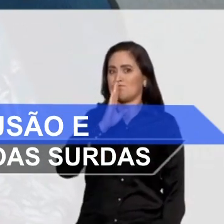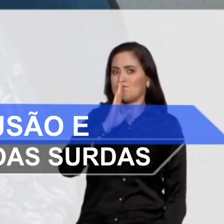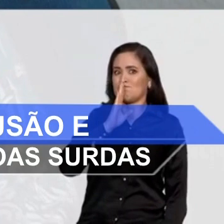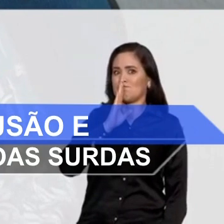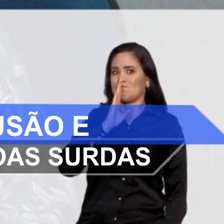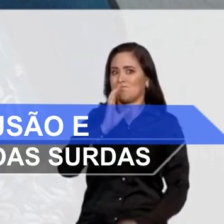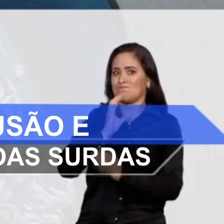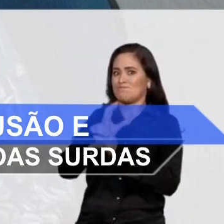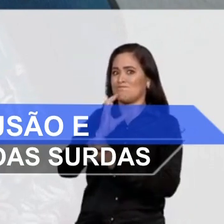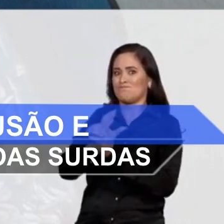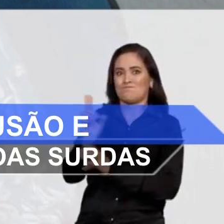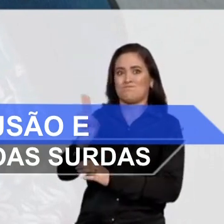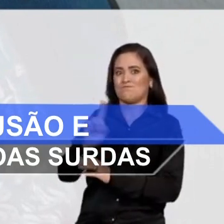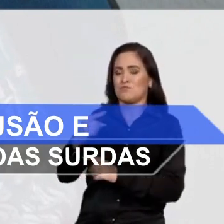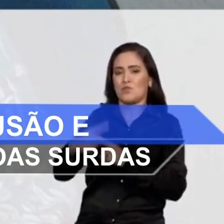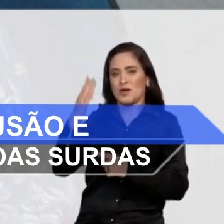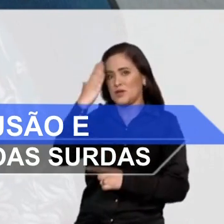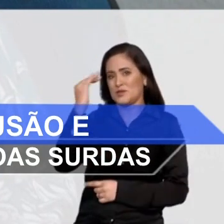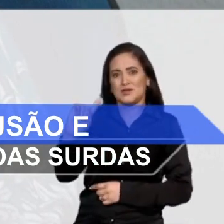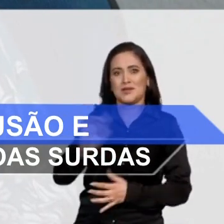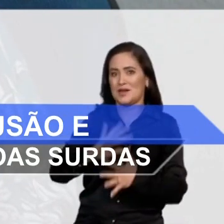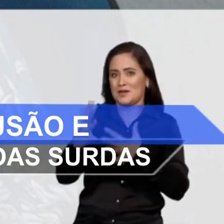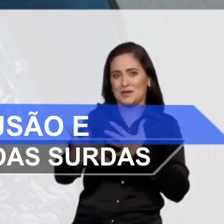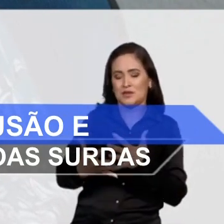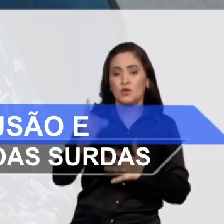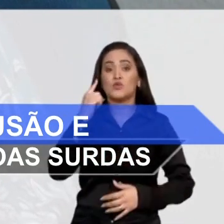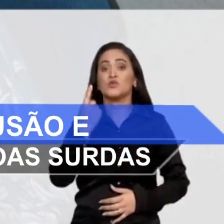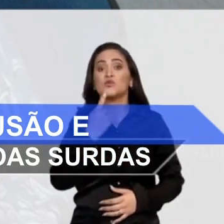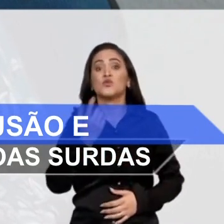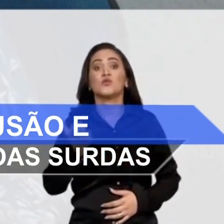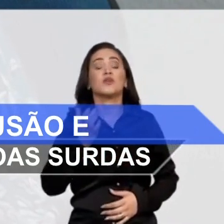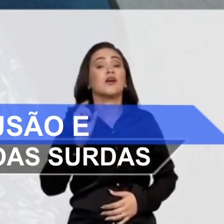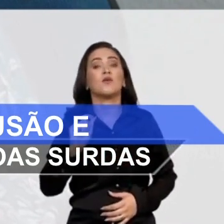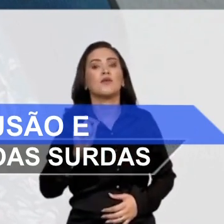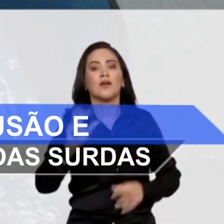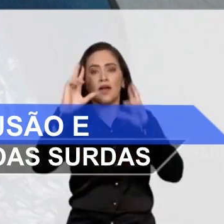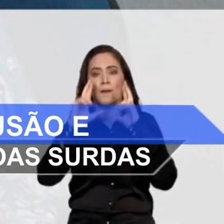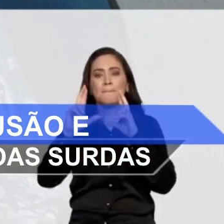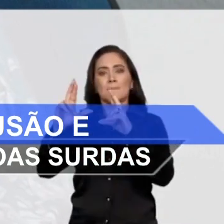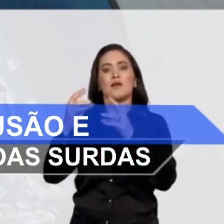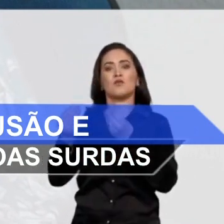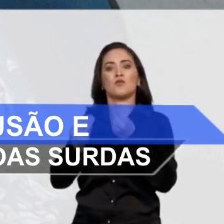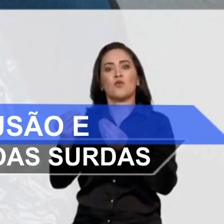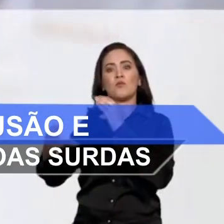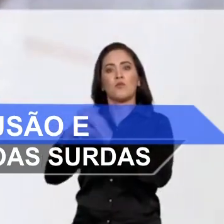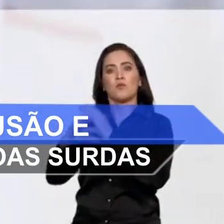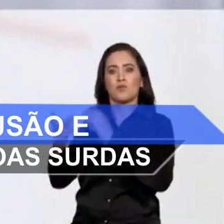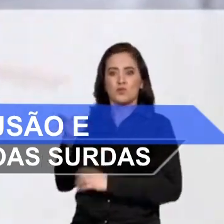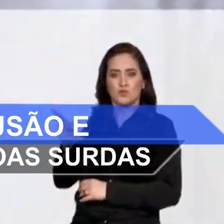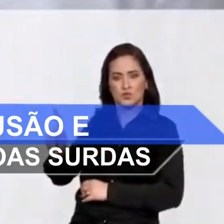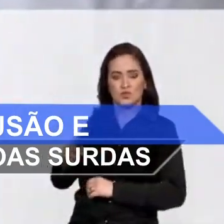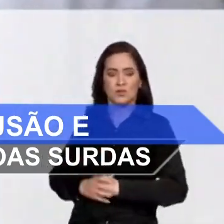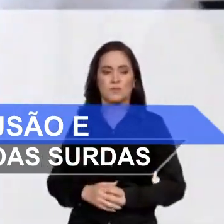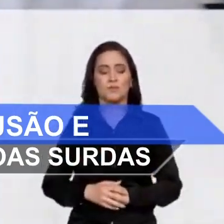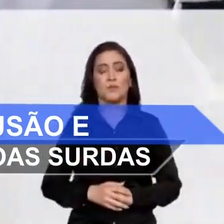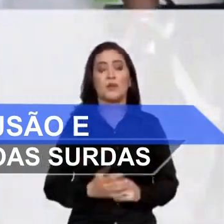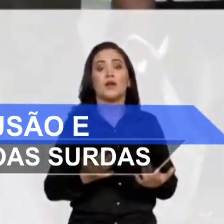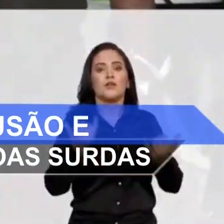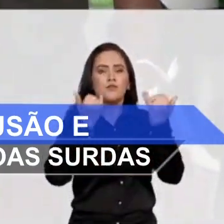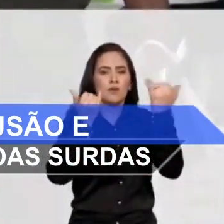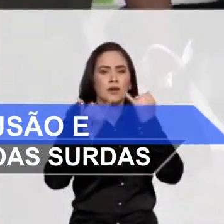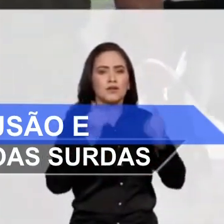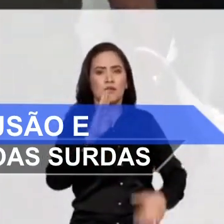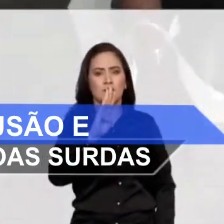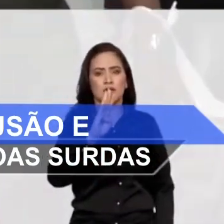brasileira de sinais. O surdo, ele só quer que seja respeitado a forma deles de se comunicar. De acordo com o IBGE,